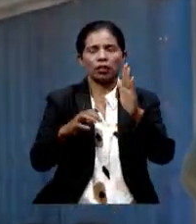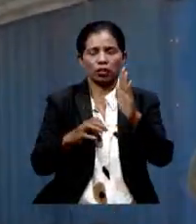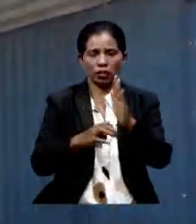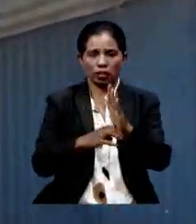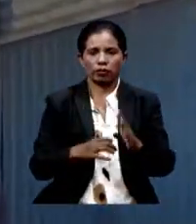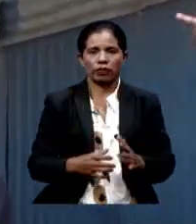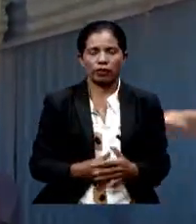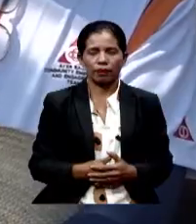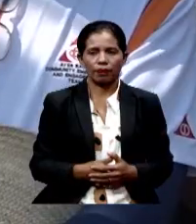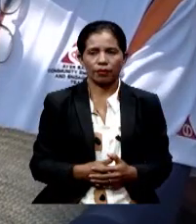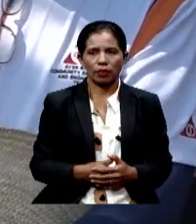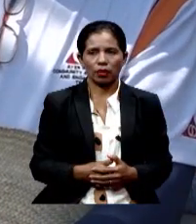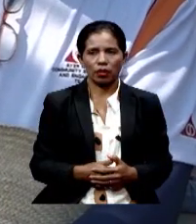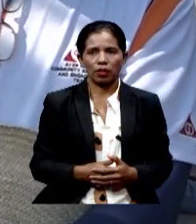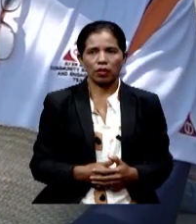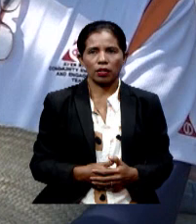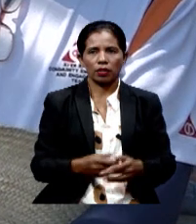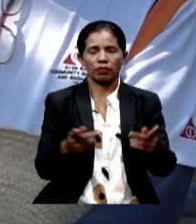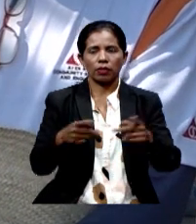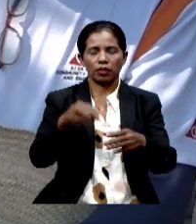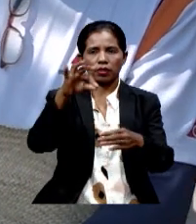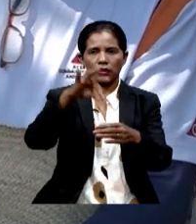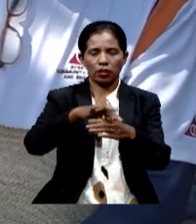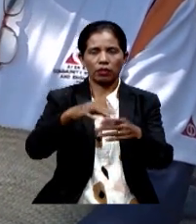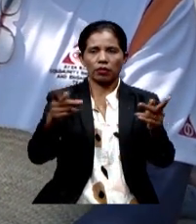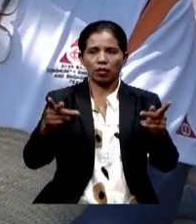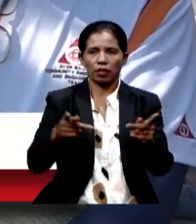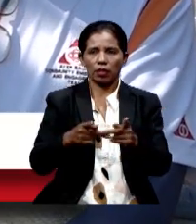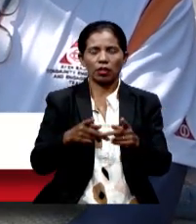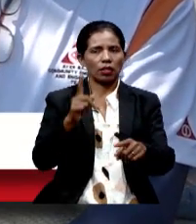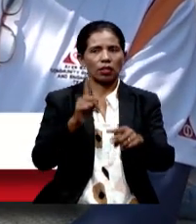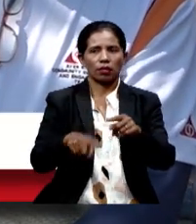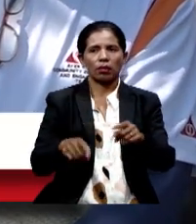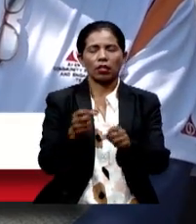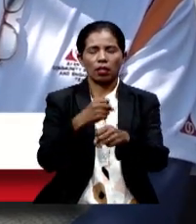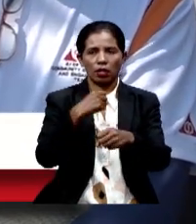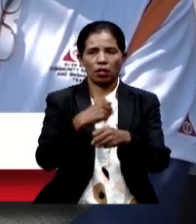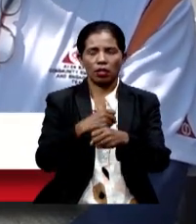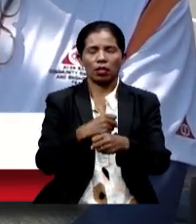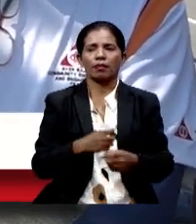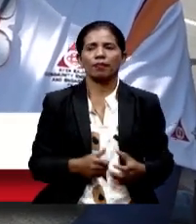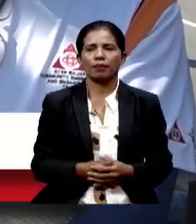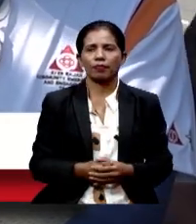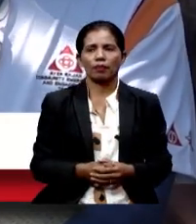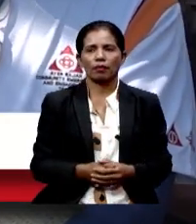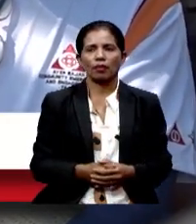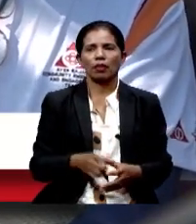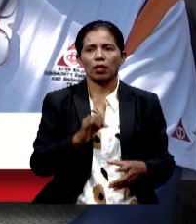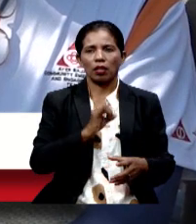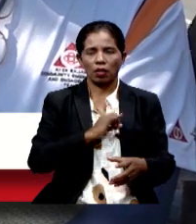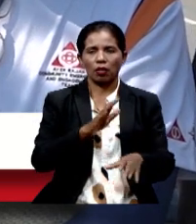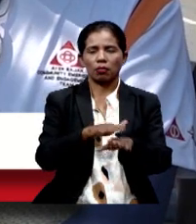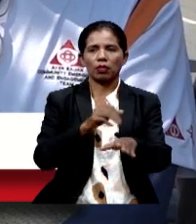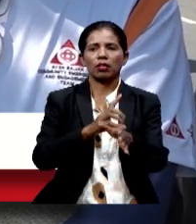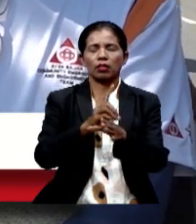protocolo. Quando cura maitone, se remetirem fatene, gata fatene labele tá no exterior, né? Nasa. Anta hau bolo